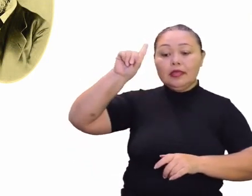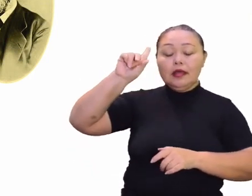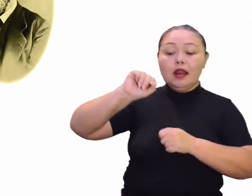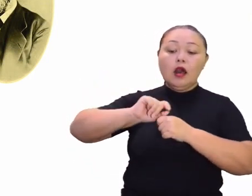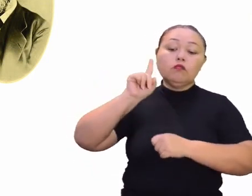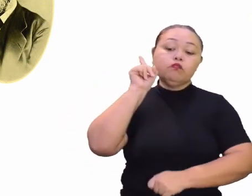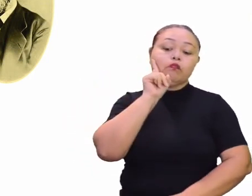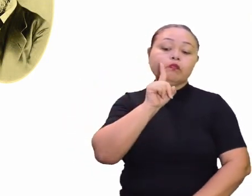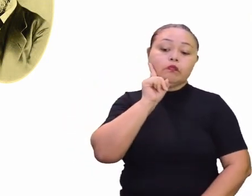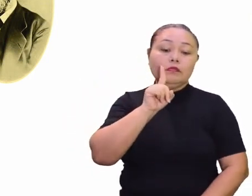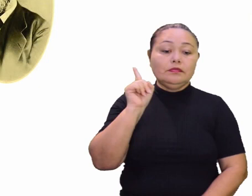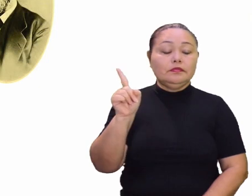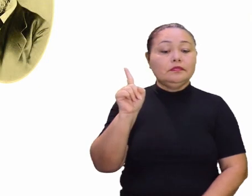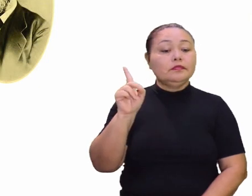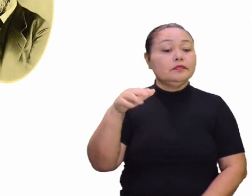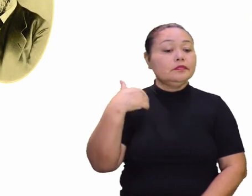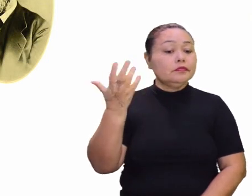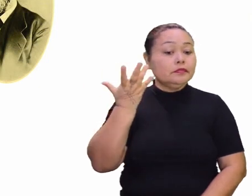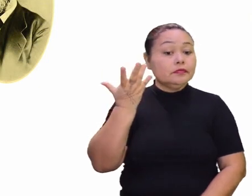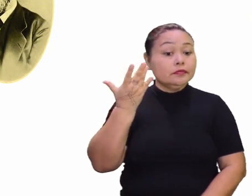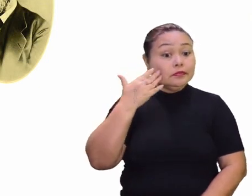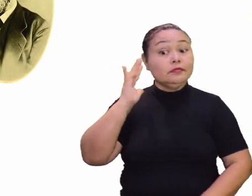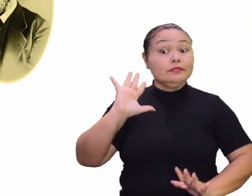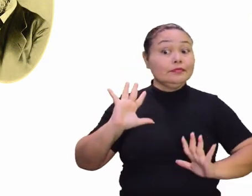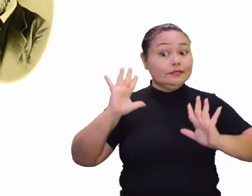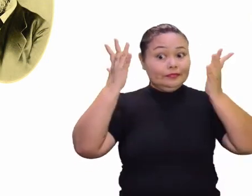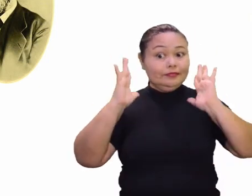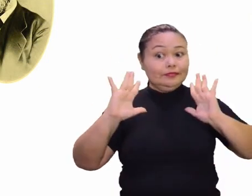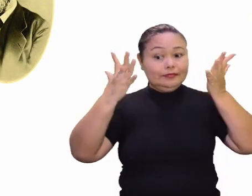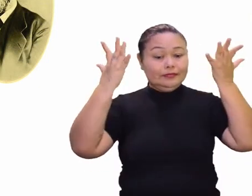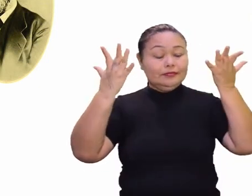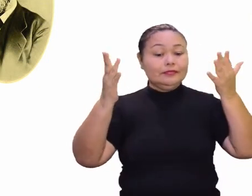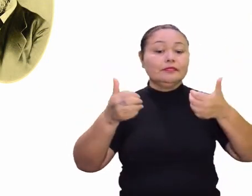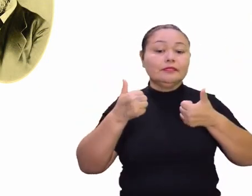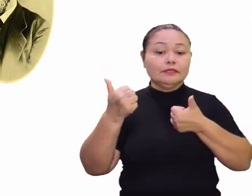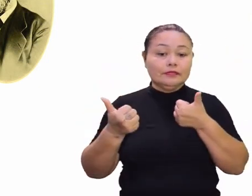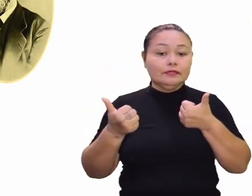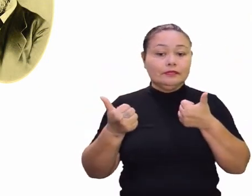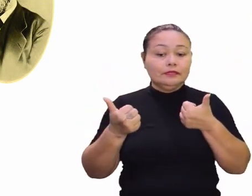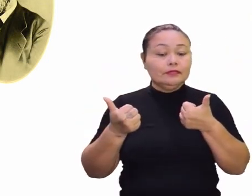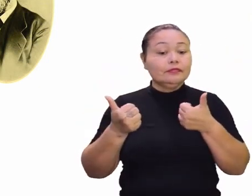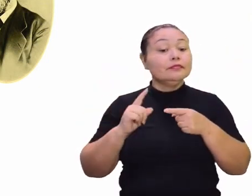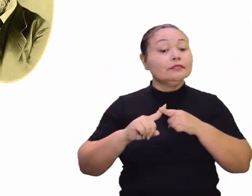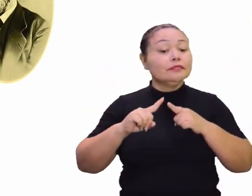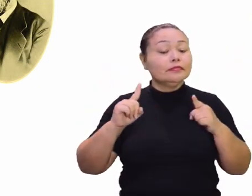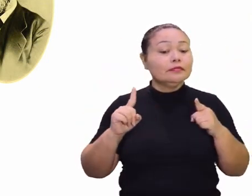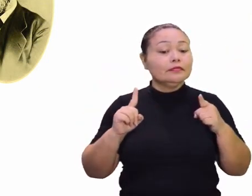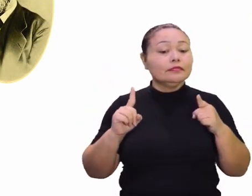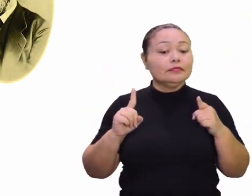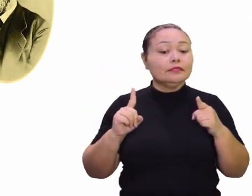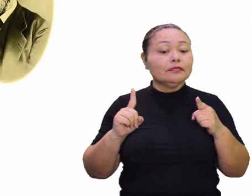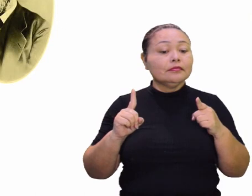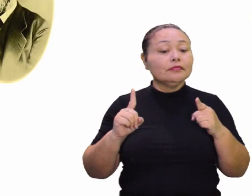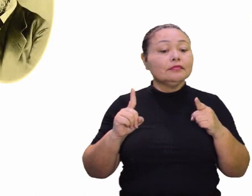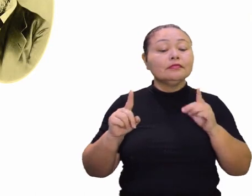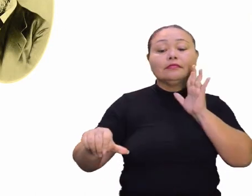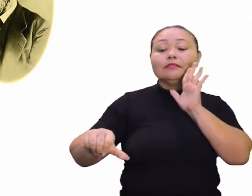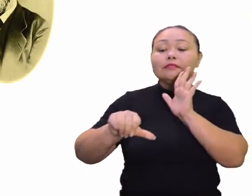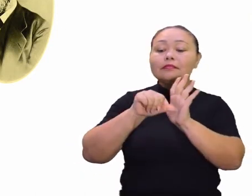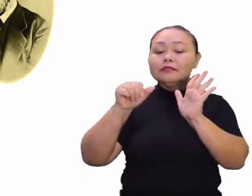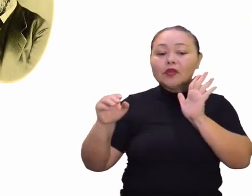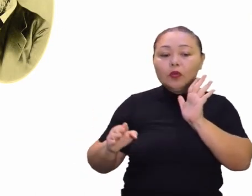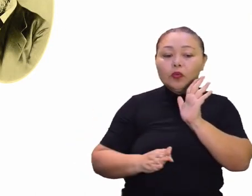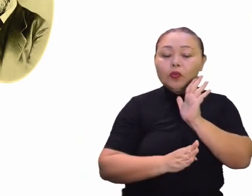né? Então, eles quiseram comemorar. Beleza? Beleza? Mas aí, ó, aconteceu o que na